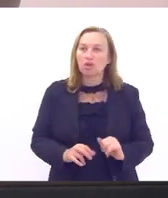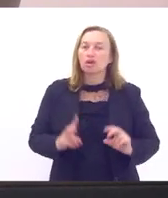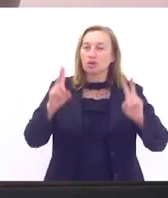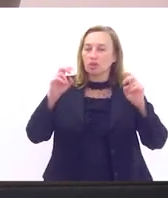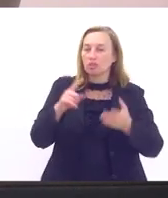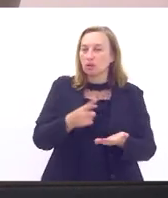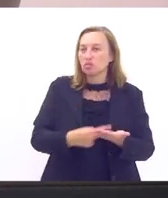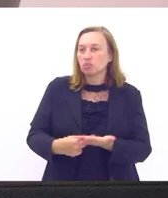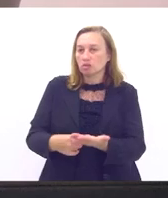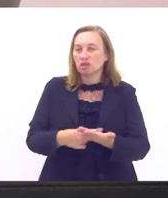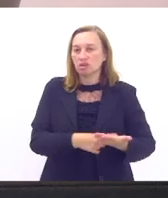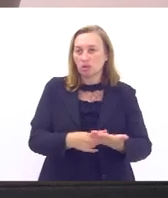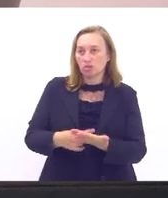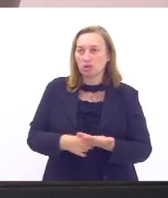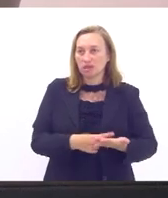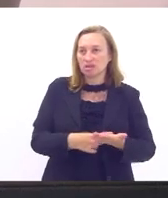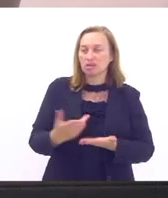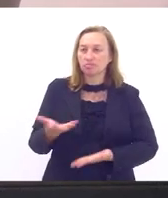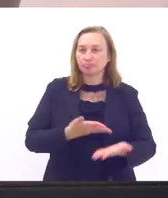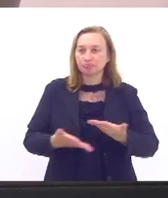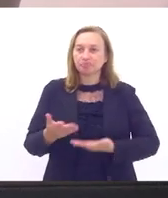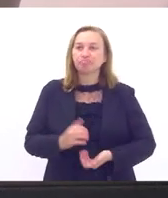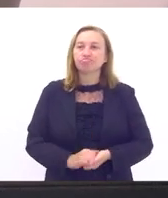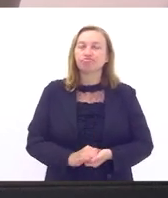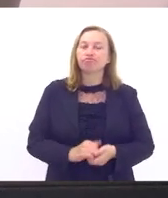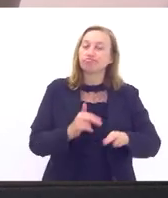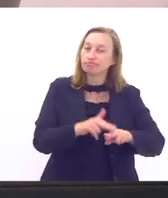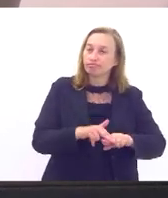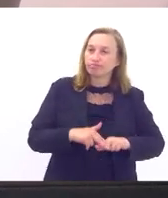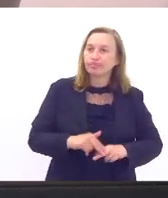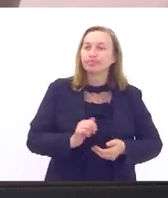cooperação se concretize. Disse mais, em razão,